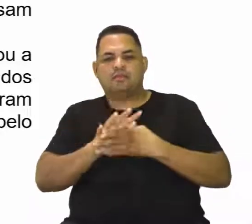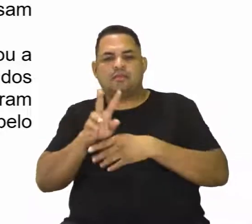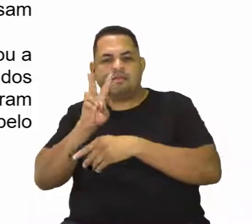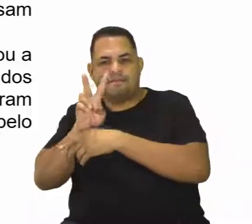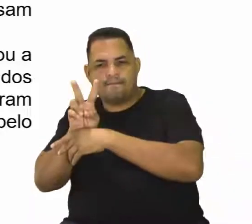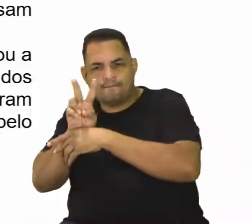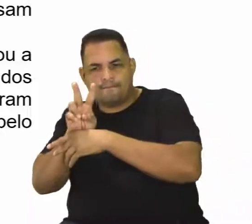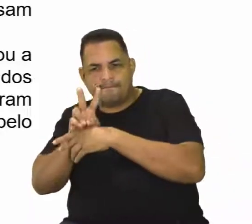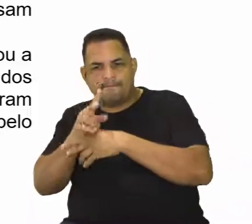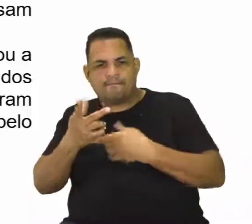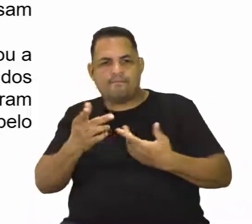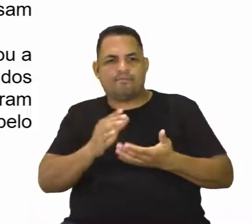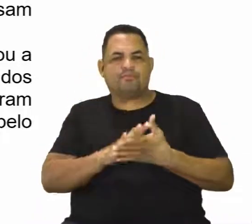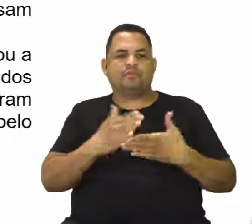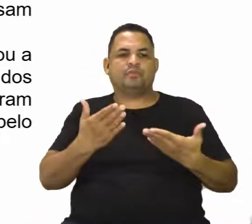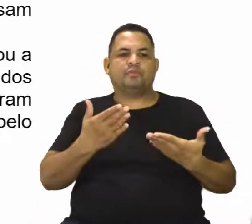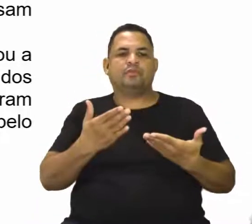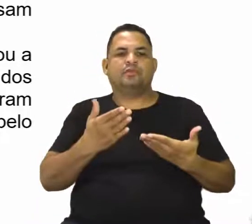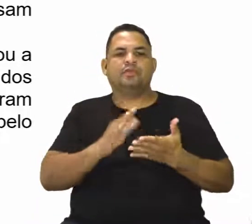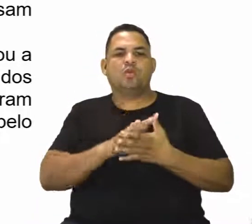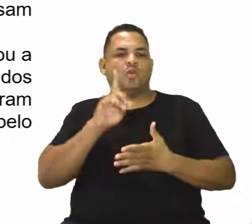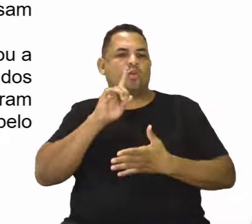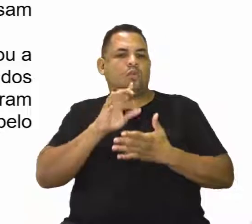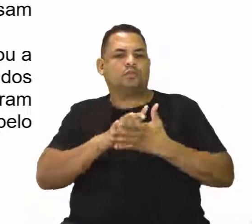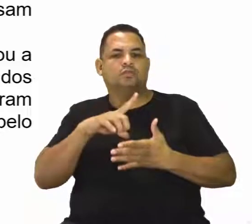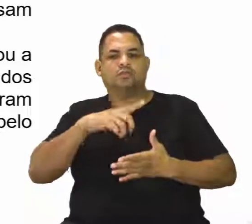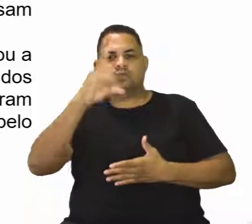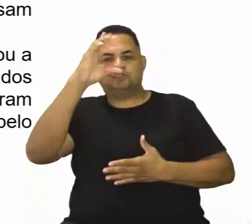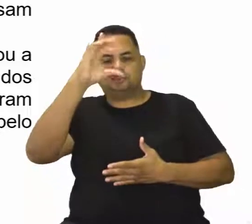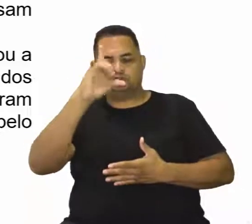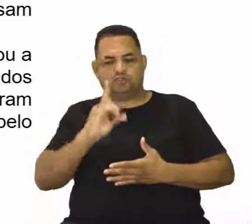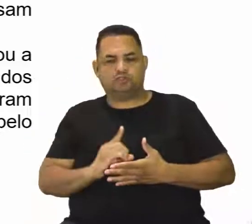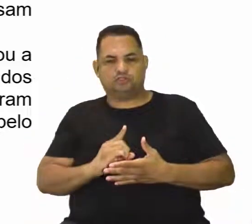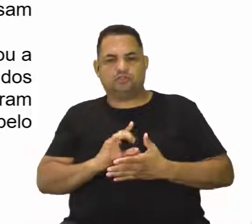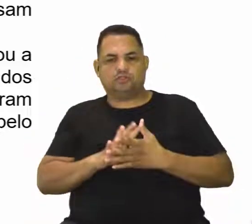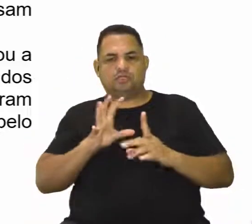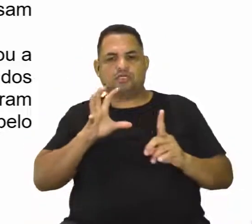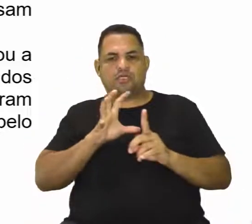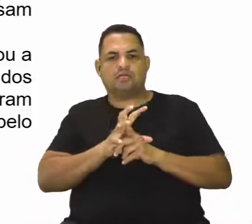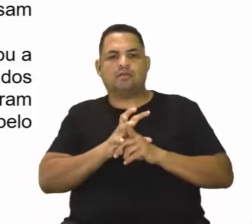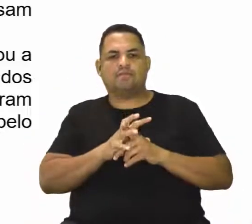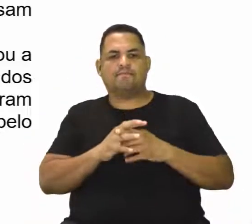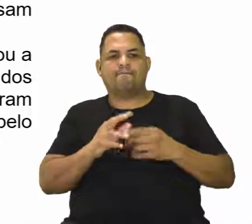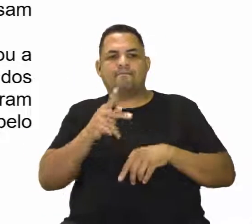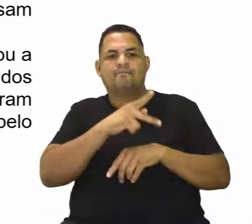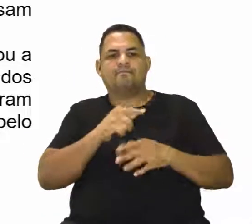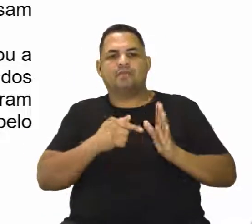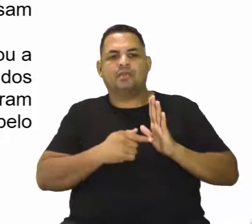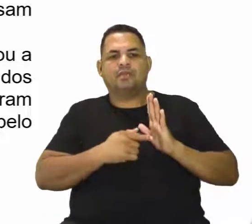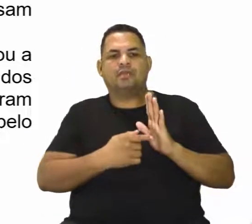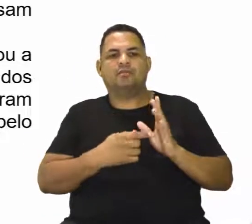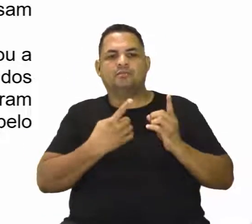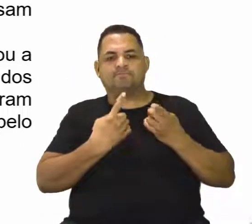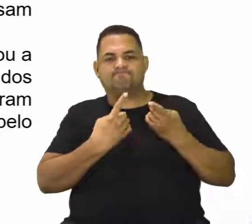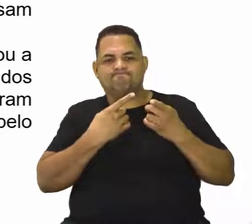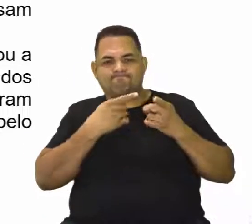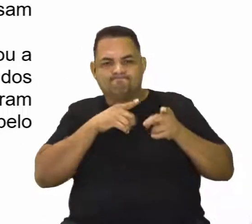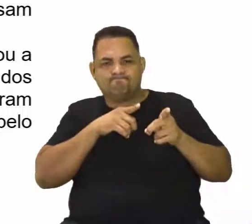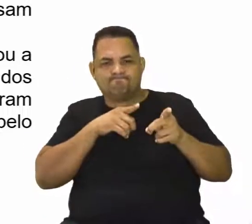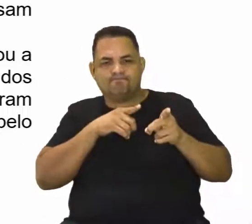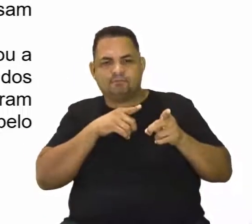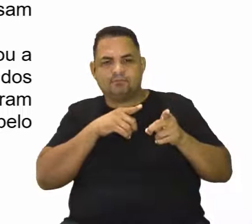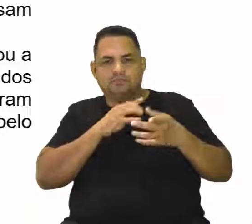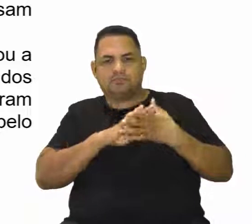segundo o qual os Estados Unidos tem o direito de atacar países que possam representar uma meta